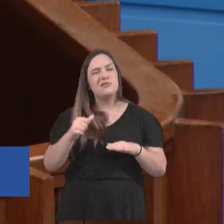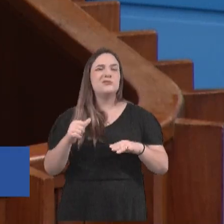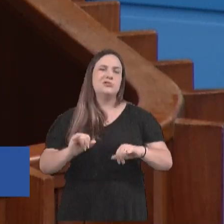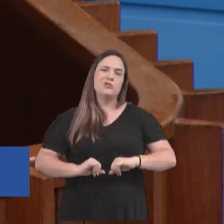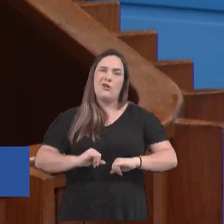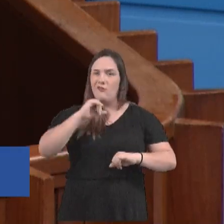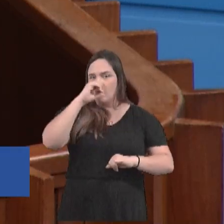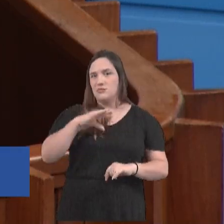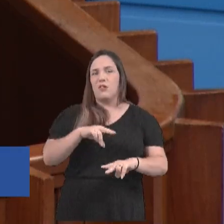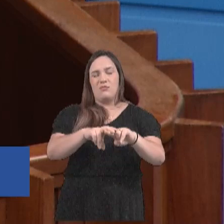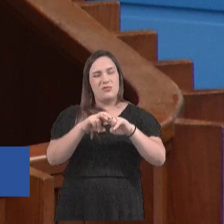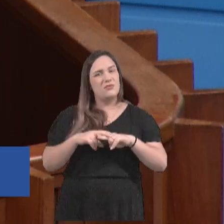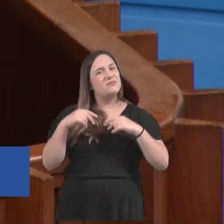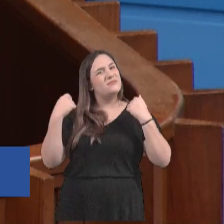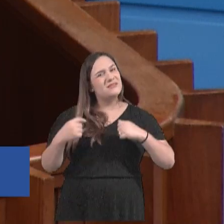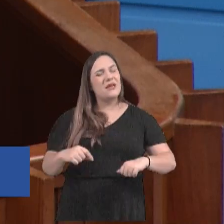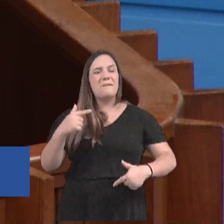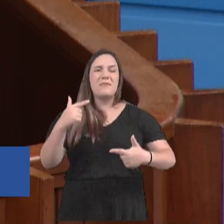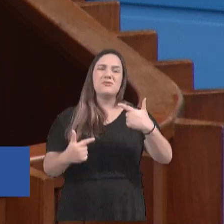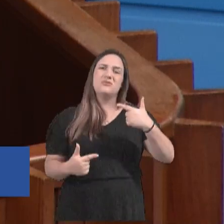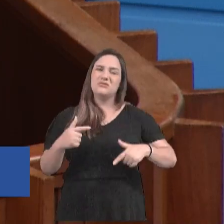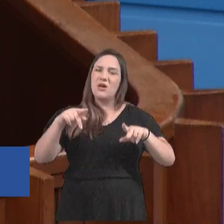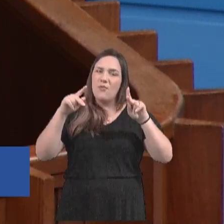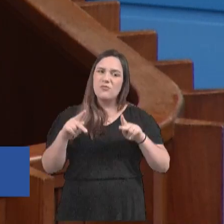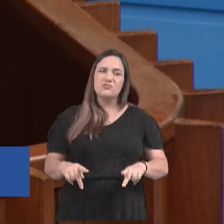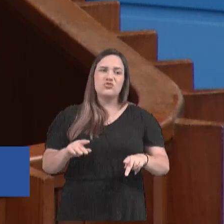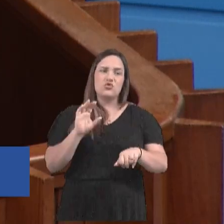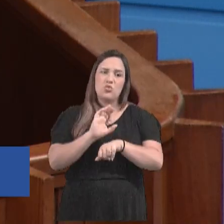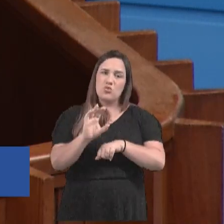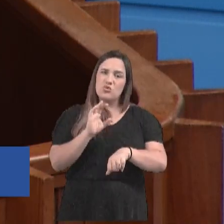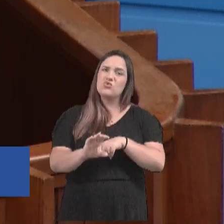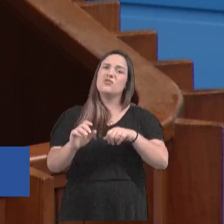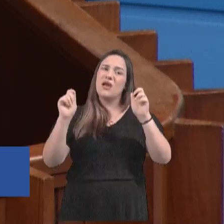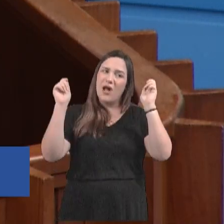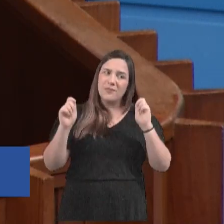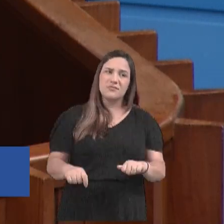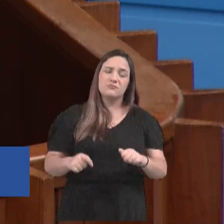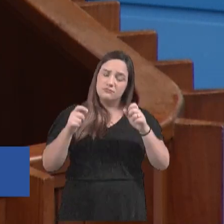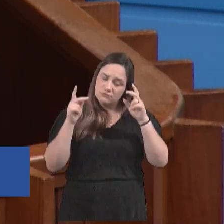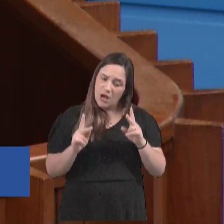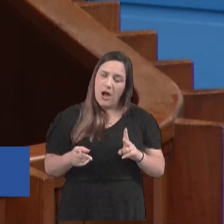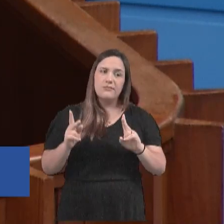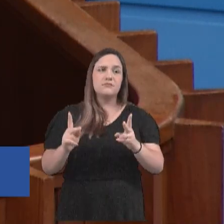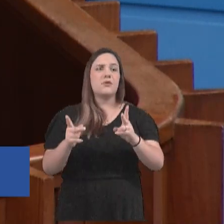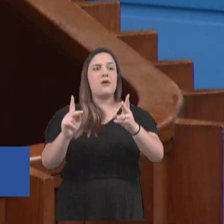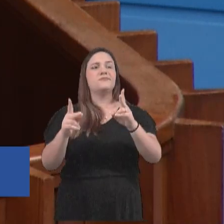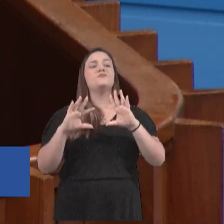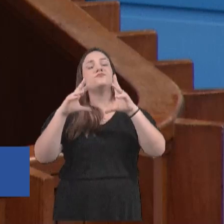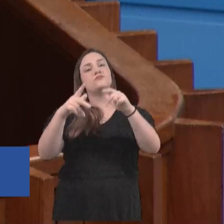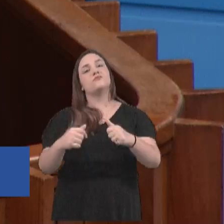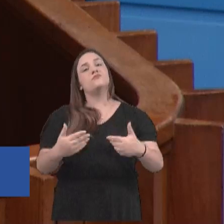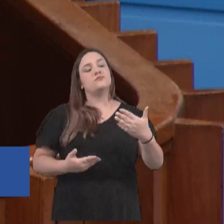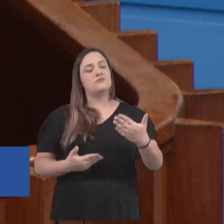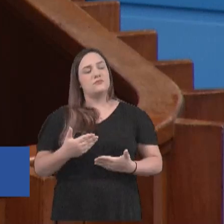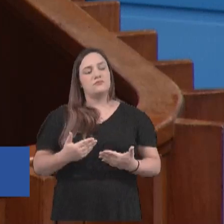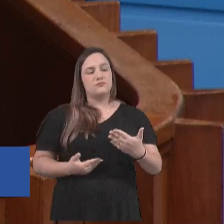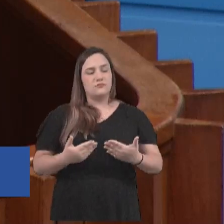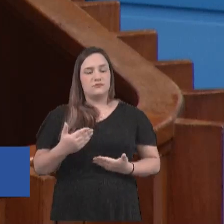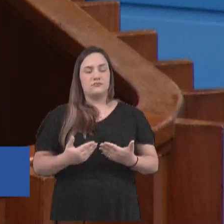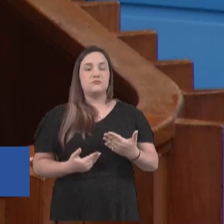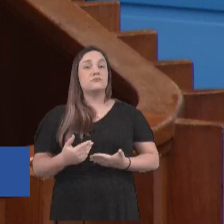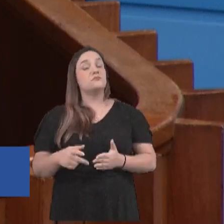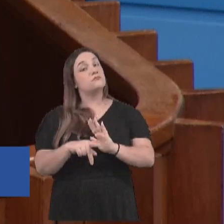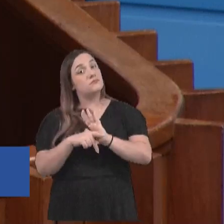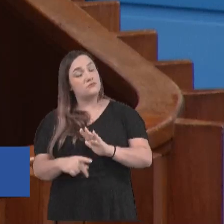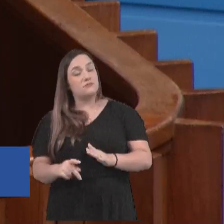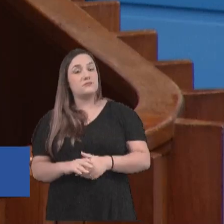fundamental que a gente tenha uma política de capacitação continuada para todos os servidores que estão no atendimento